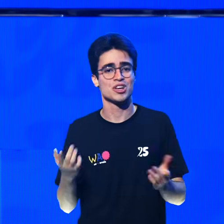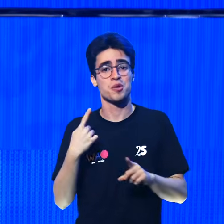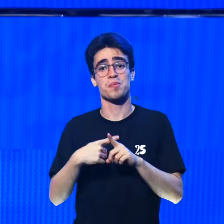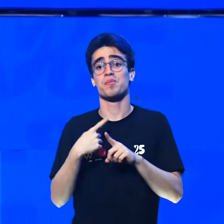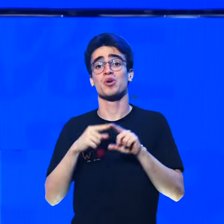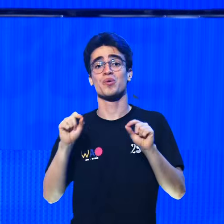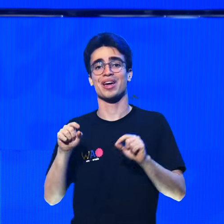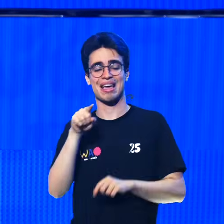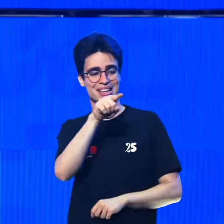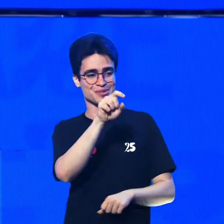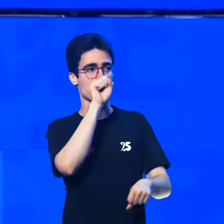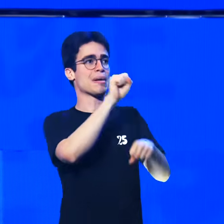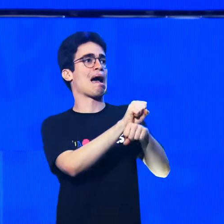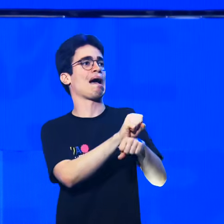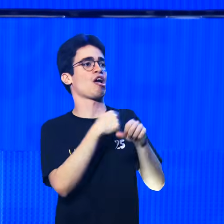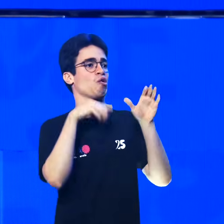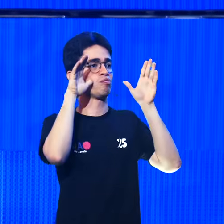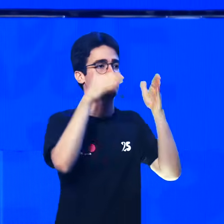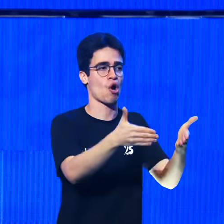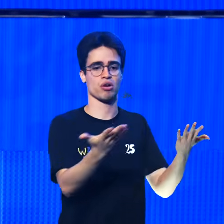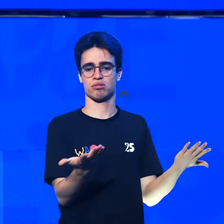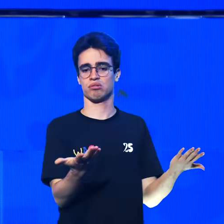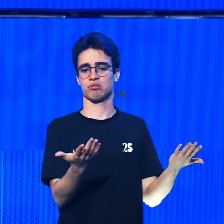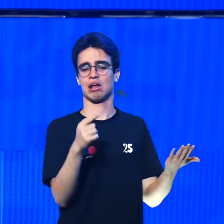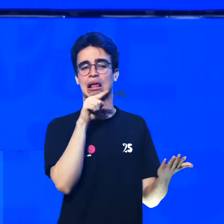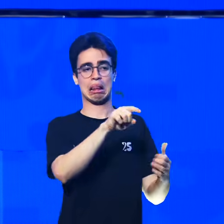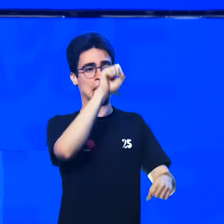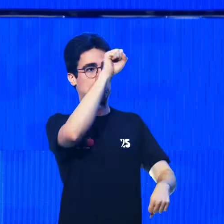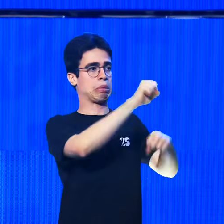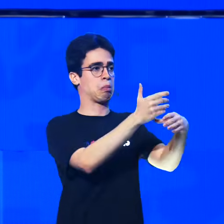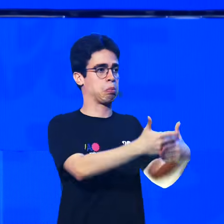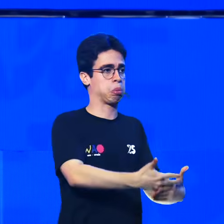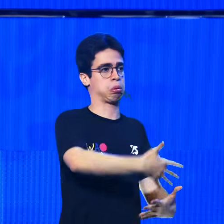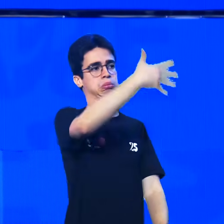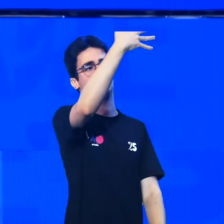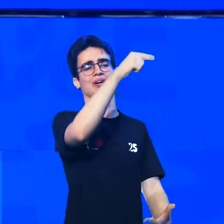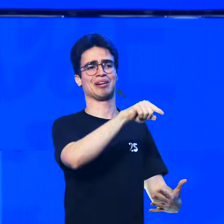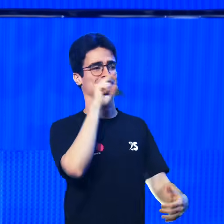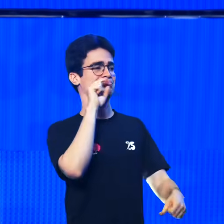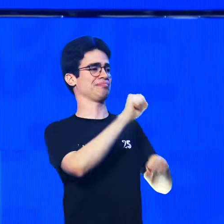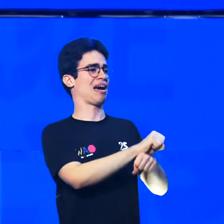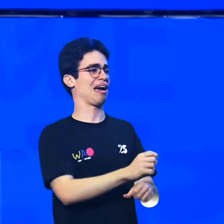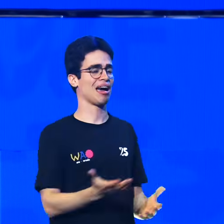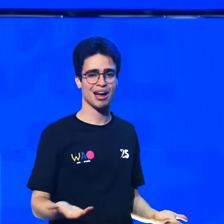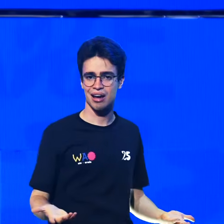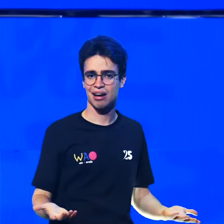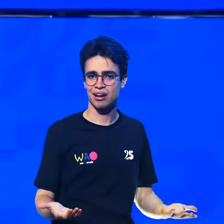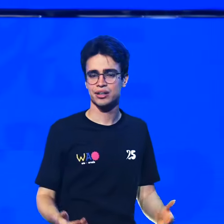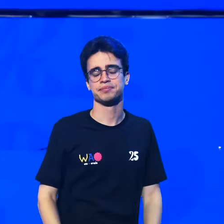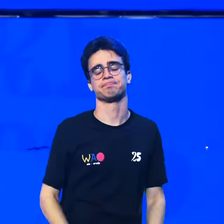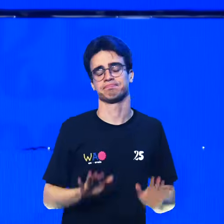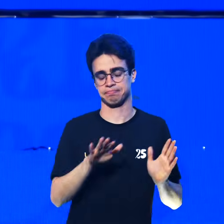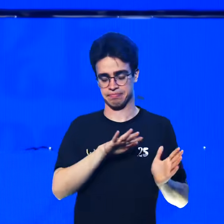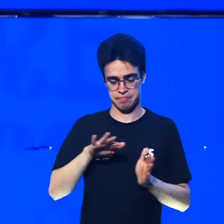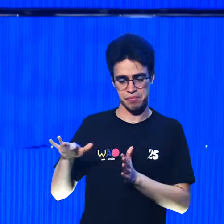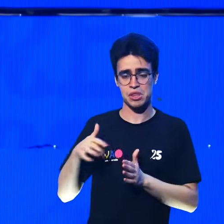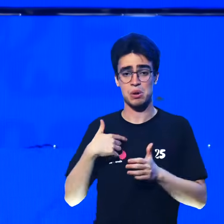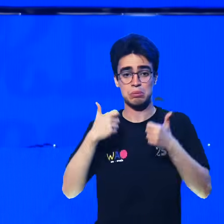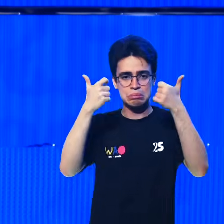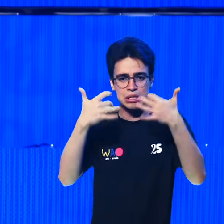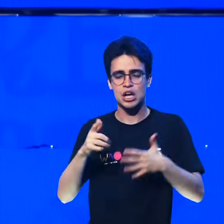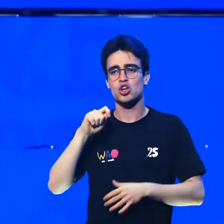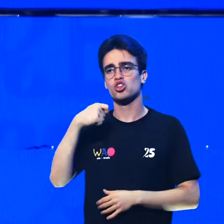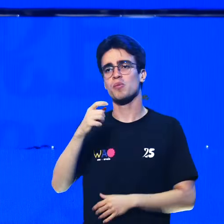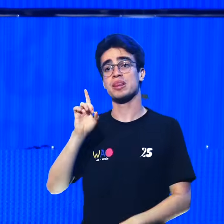está estático à nossa frente, para os muros de pedra que estão na nossa frente. Eu quero compartilhar com vocês sobre o movimento de